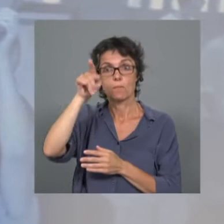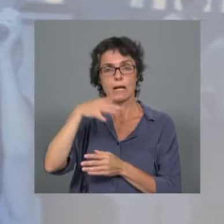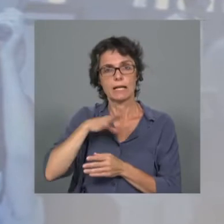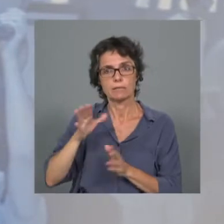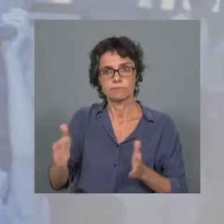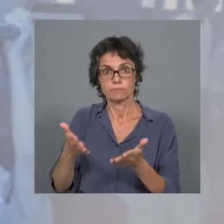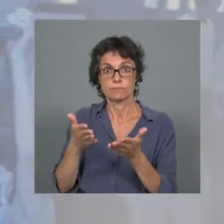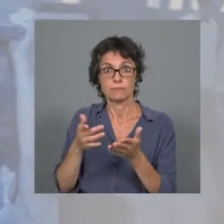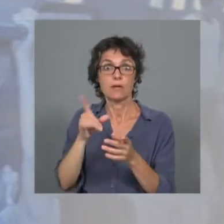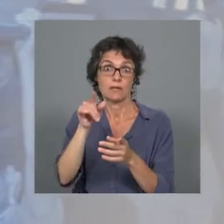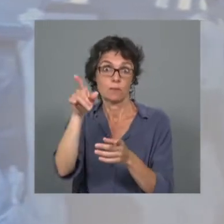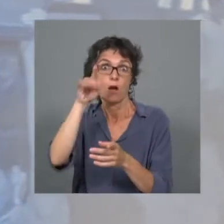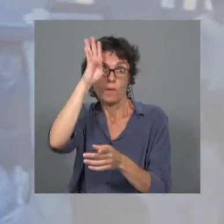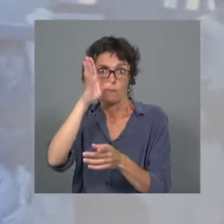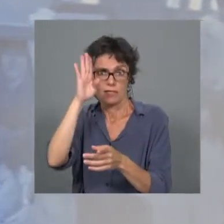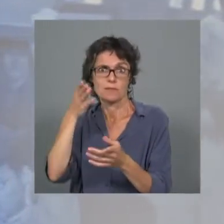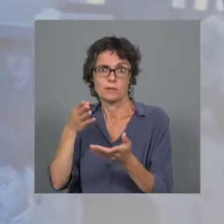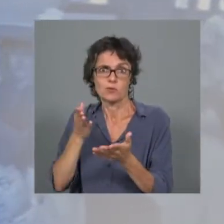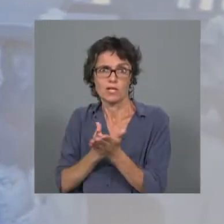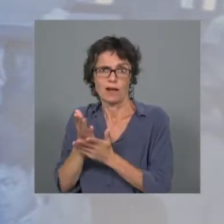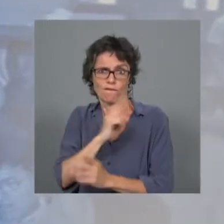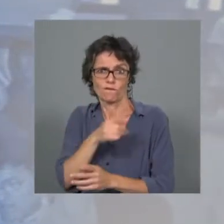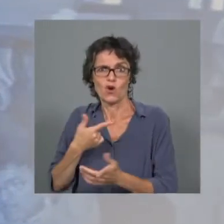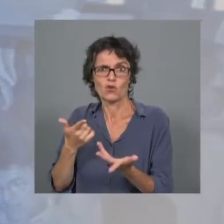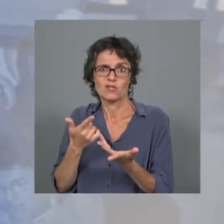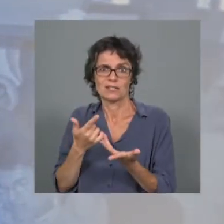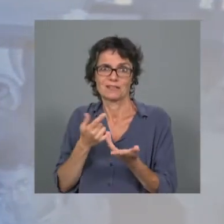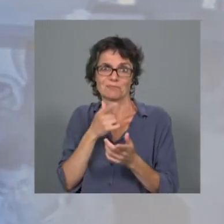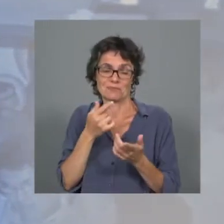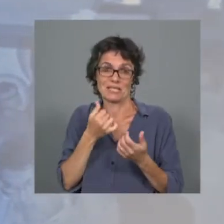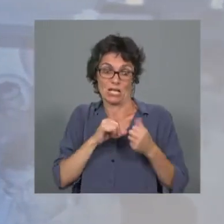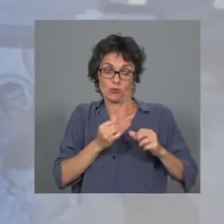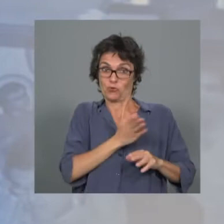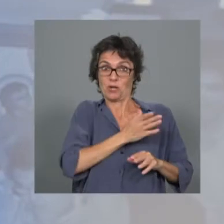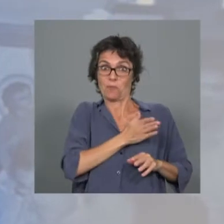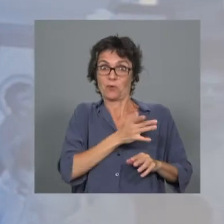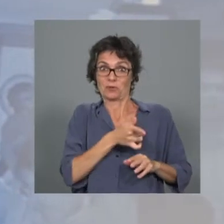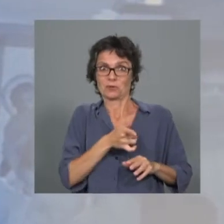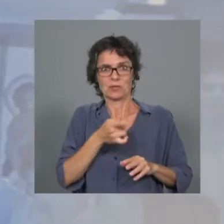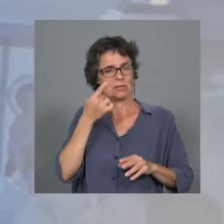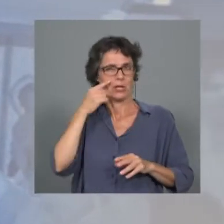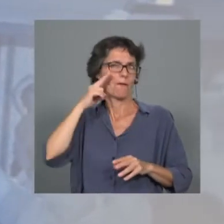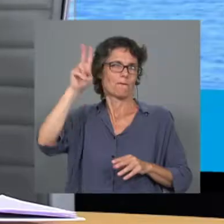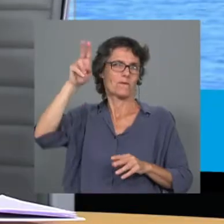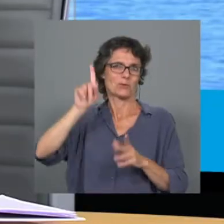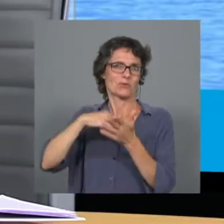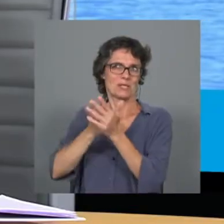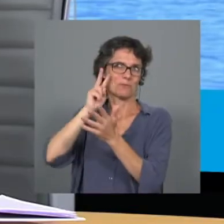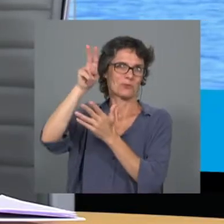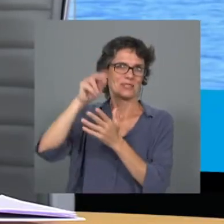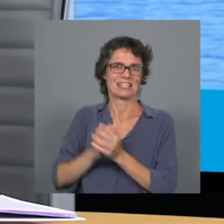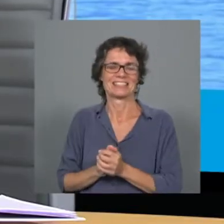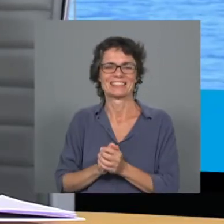cirurgia a que foi submetido recentemente, temos o Papa com os olhos postos no futuro. É verdade, é verdade. Também aí ele